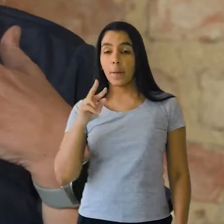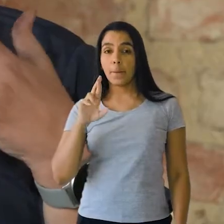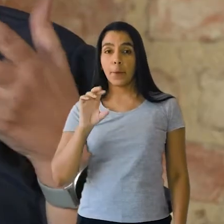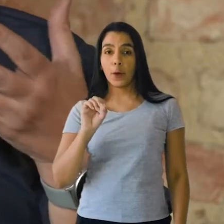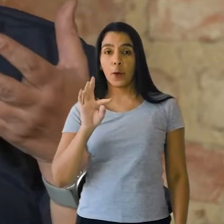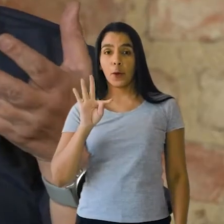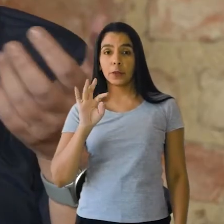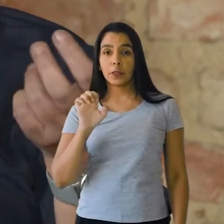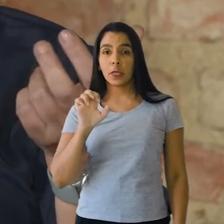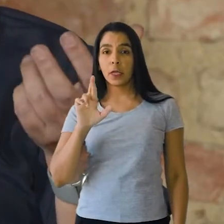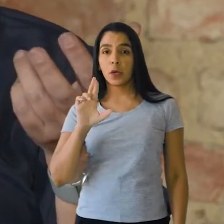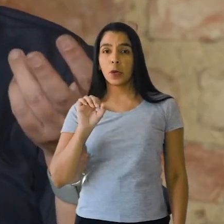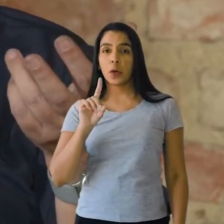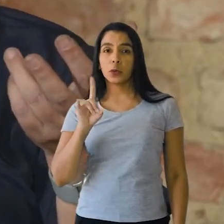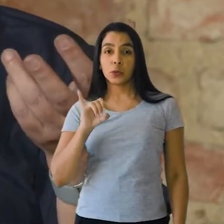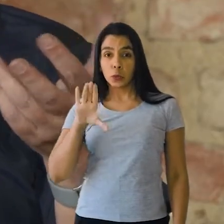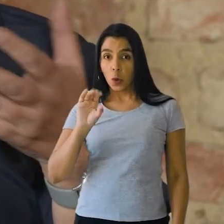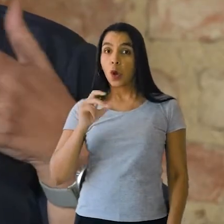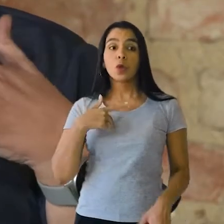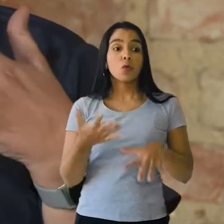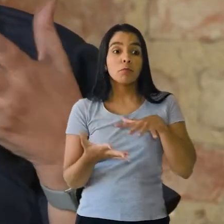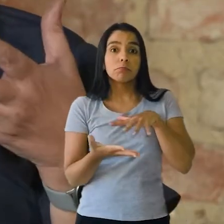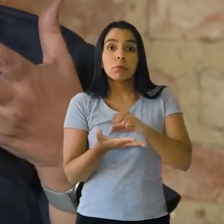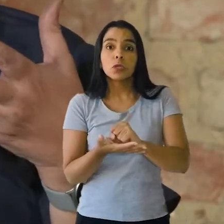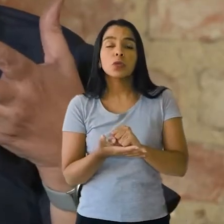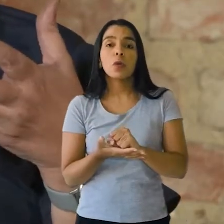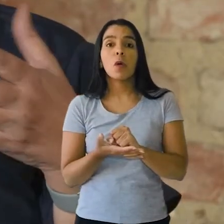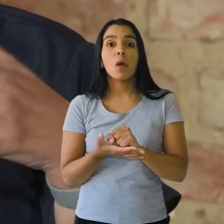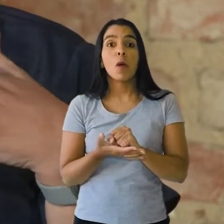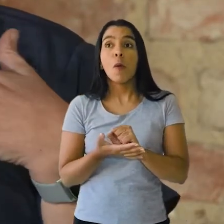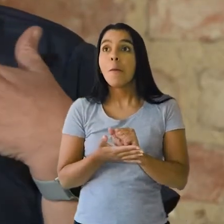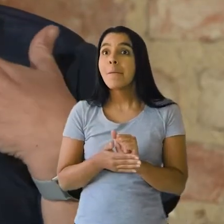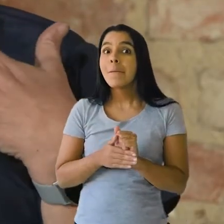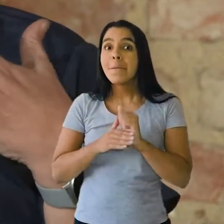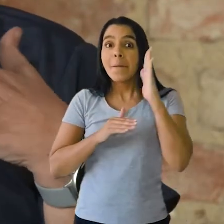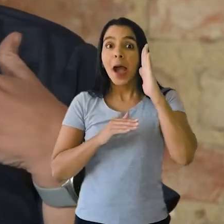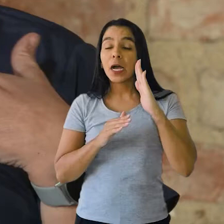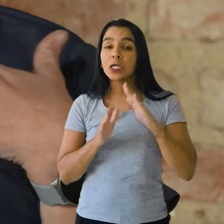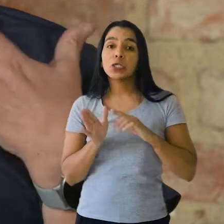éon chamado éon proterozoico, aonde se registrou